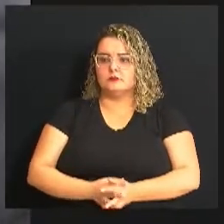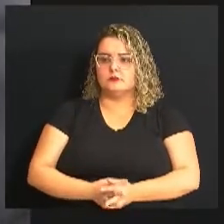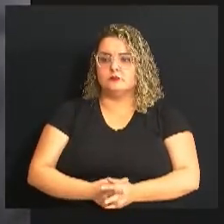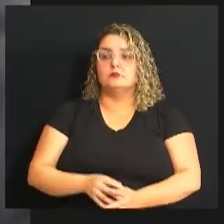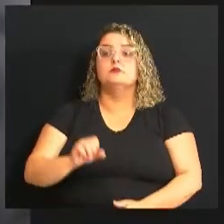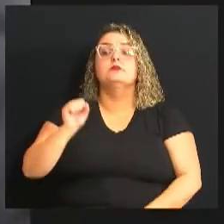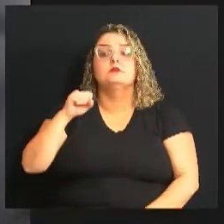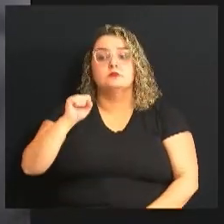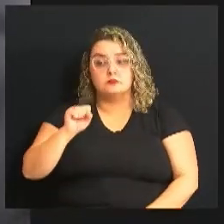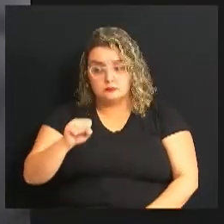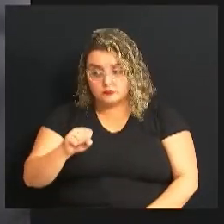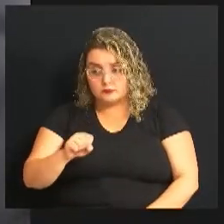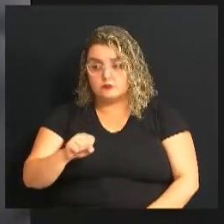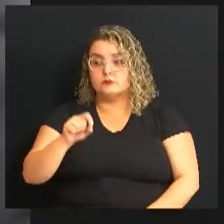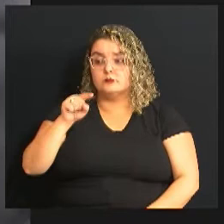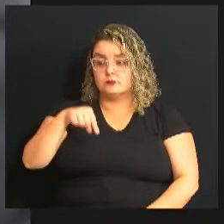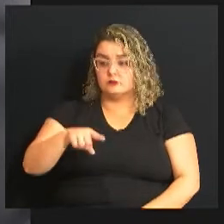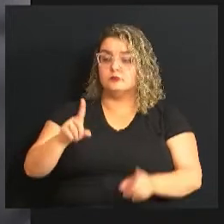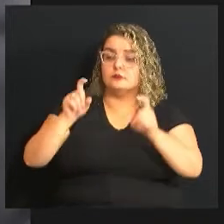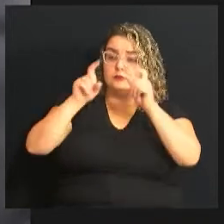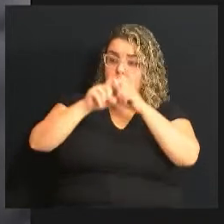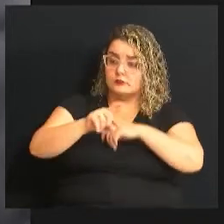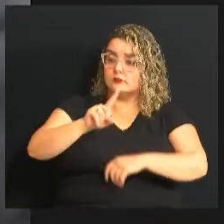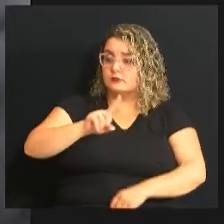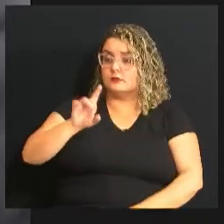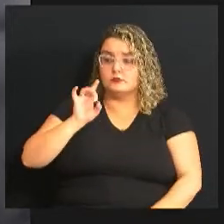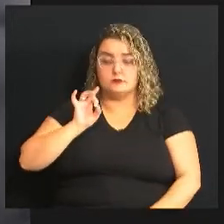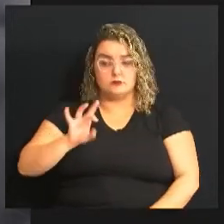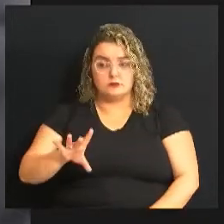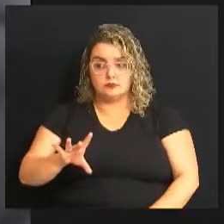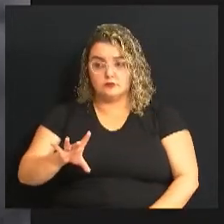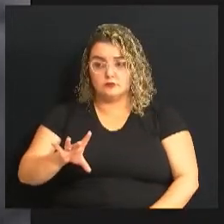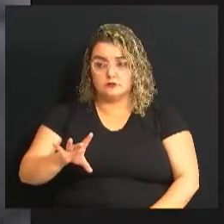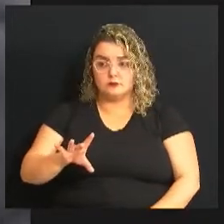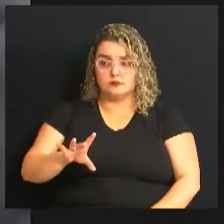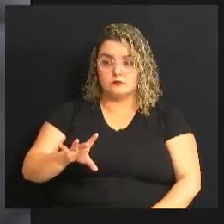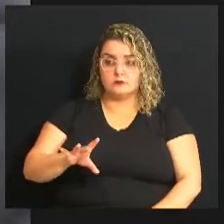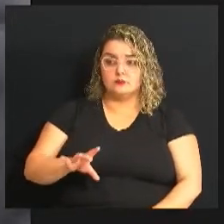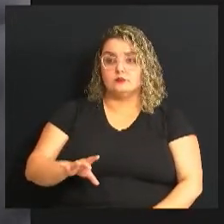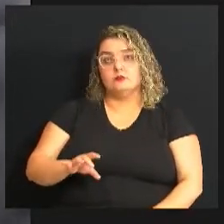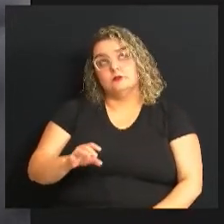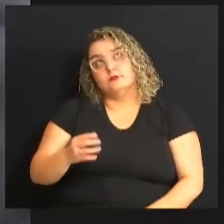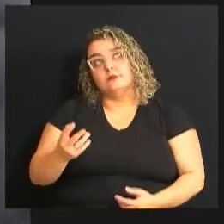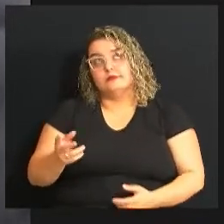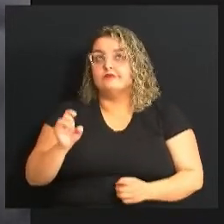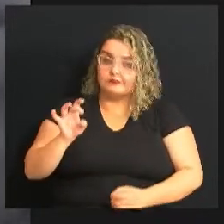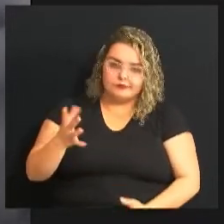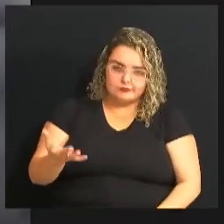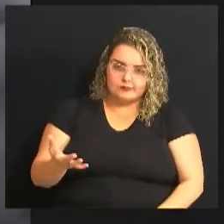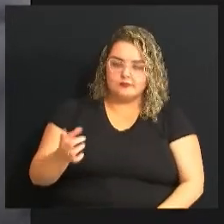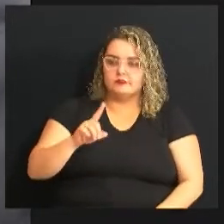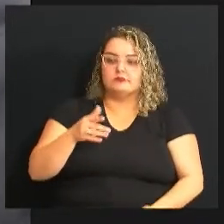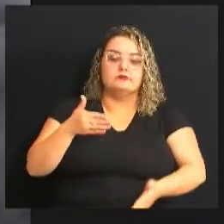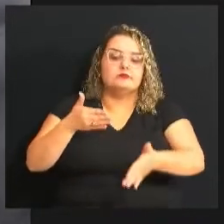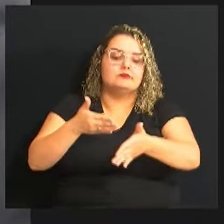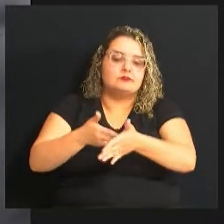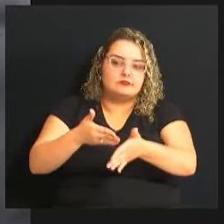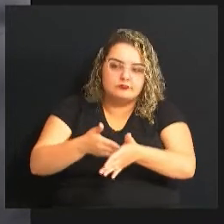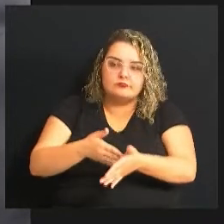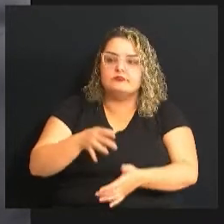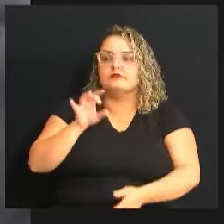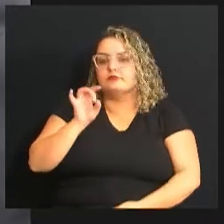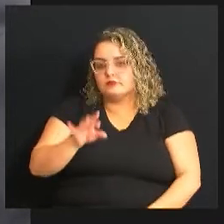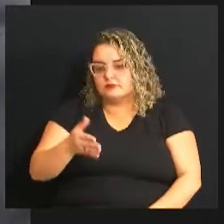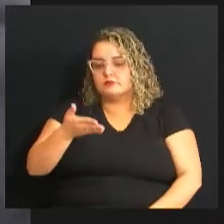Sim, e esse desafio não está só, como se fosse só, né? Ele não está restrito somente